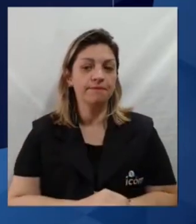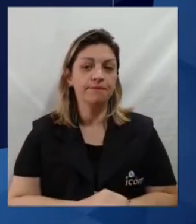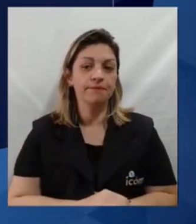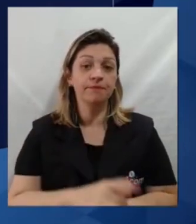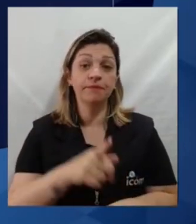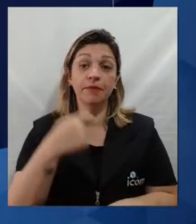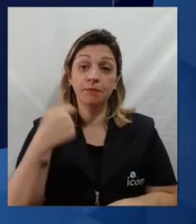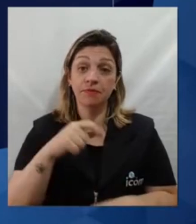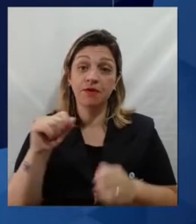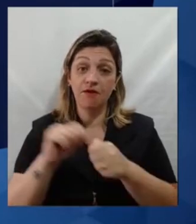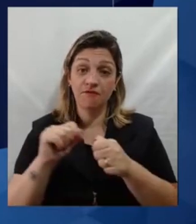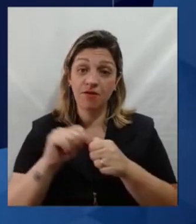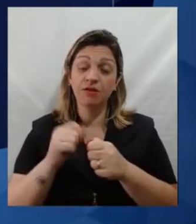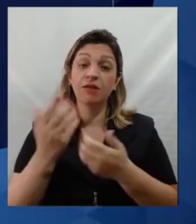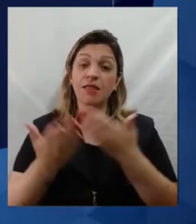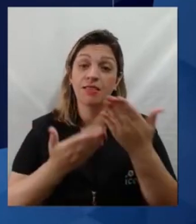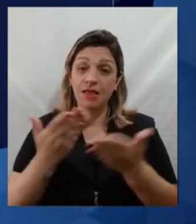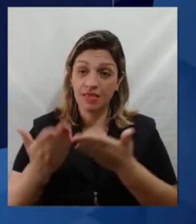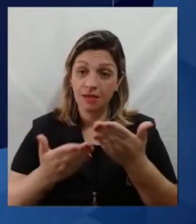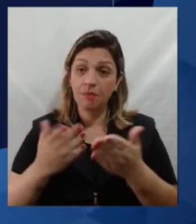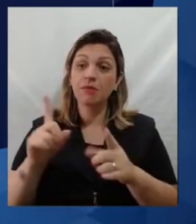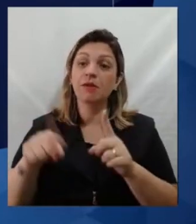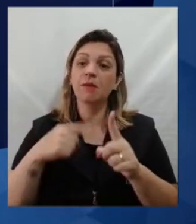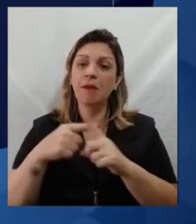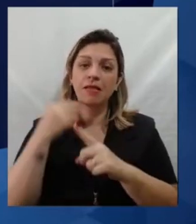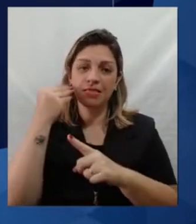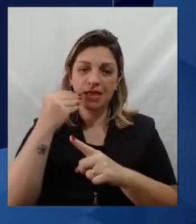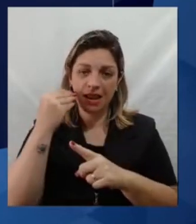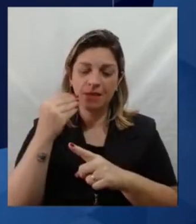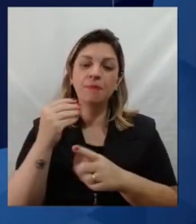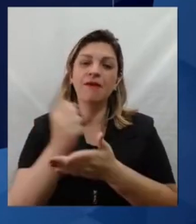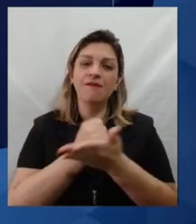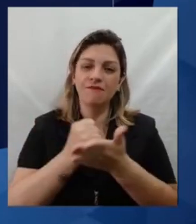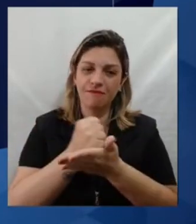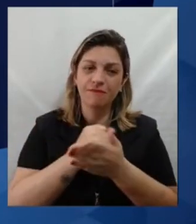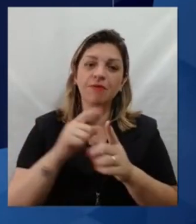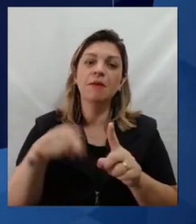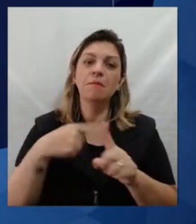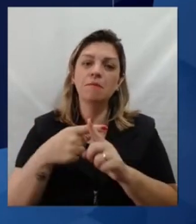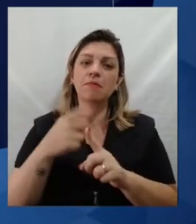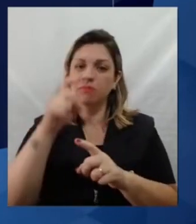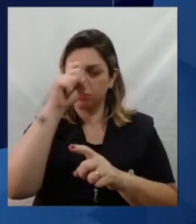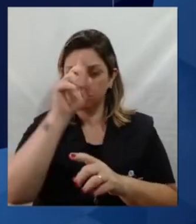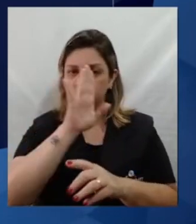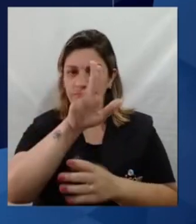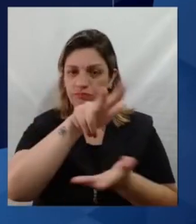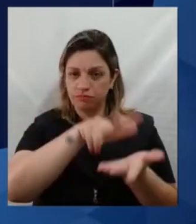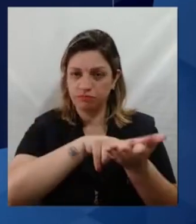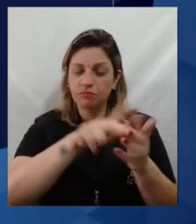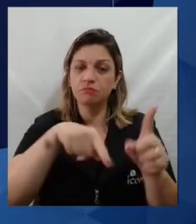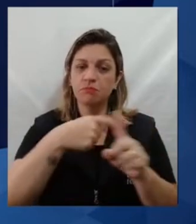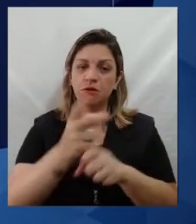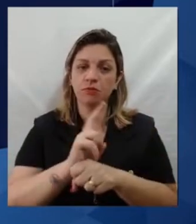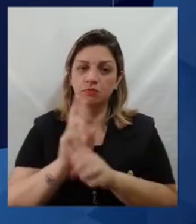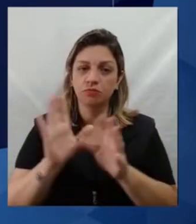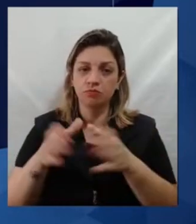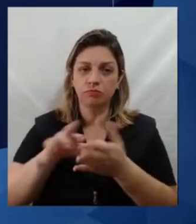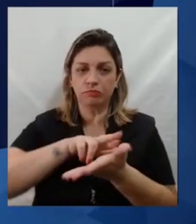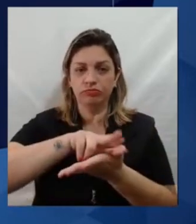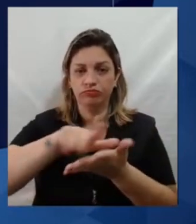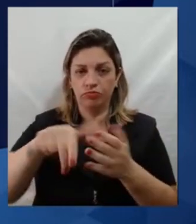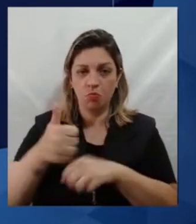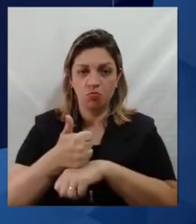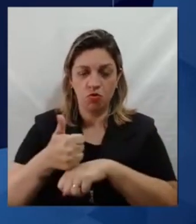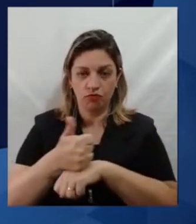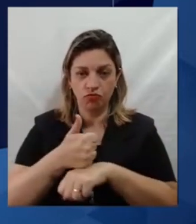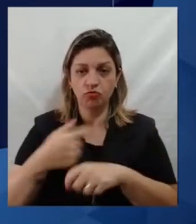tratamento coadjuvante, terapia farmacológica, preferencialmente em centros de internação e centros de supervisão da equipe multidisciplinar. Por que equipe